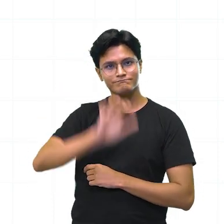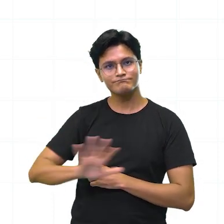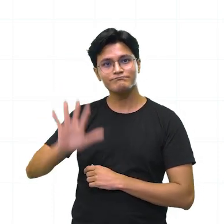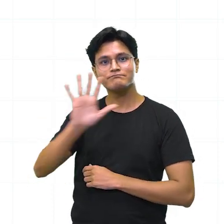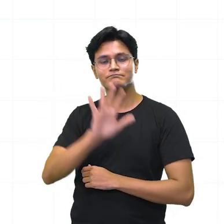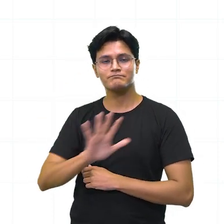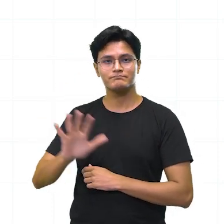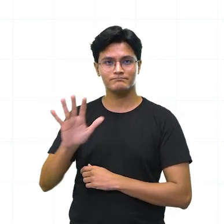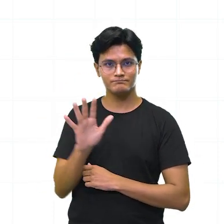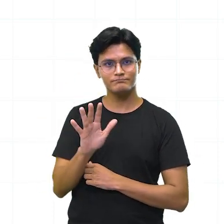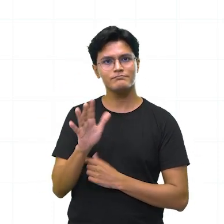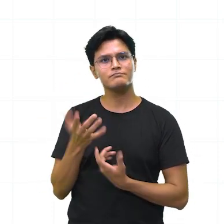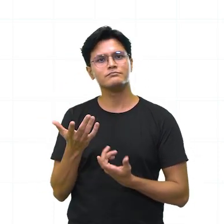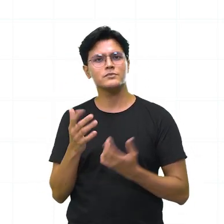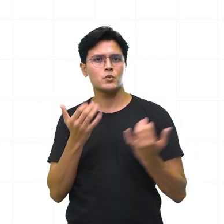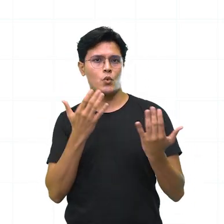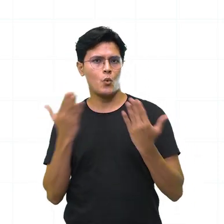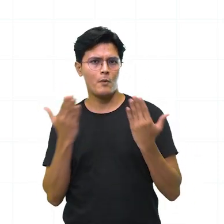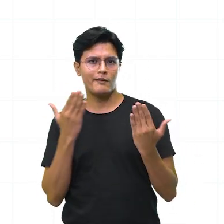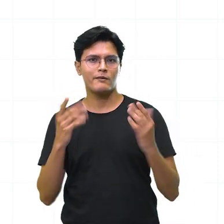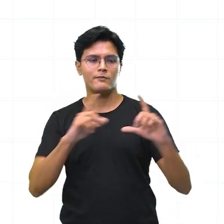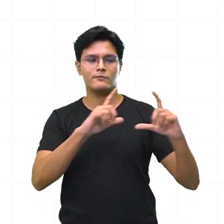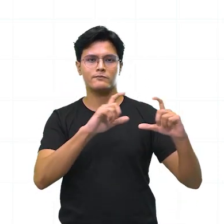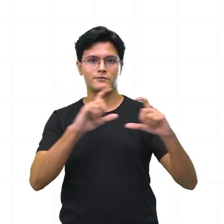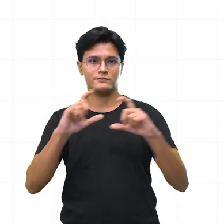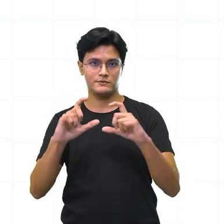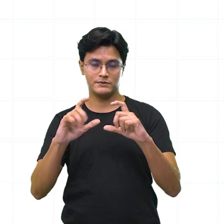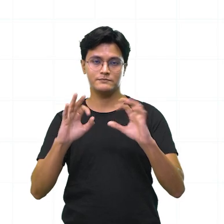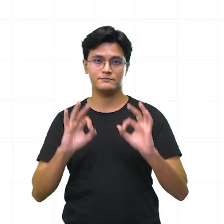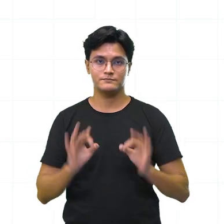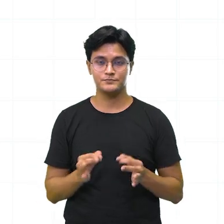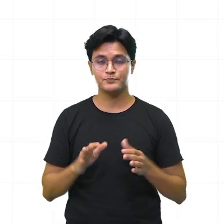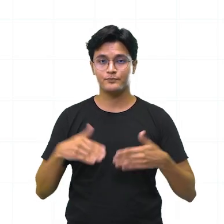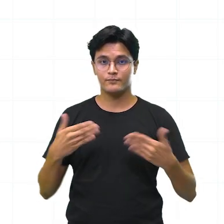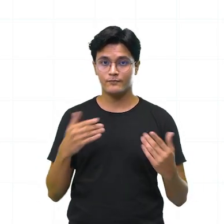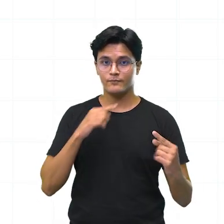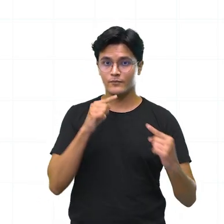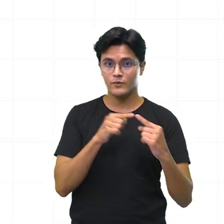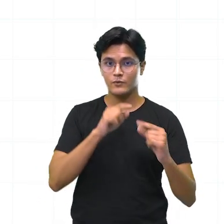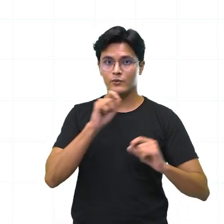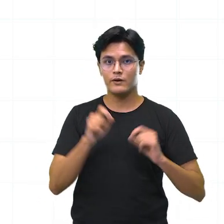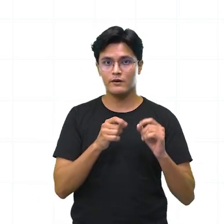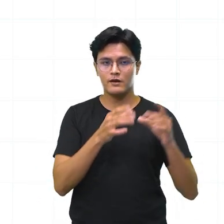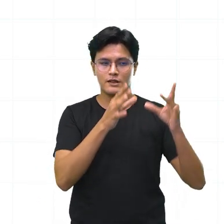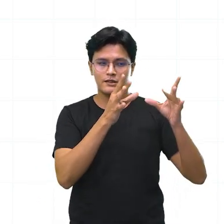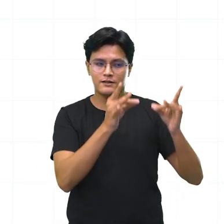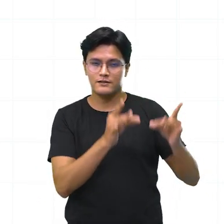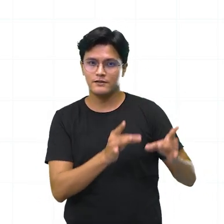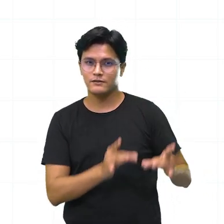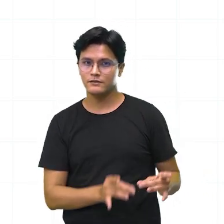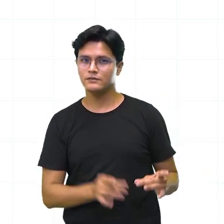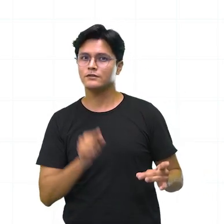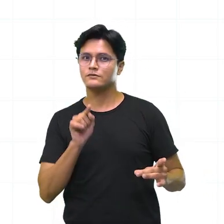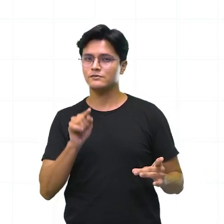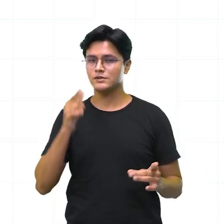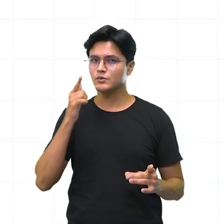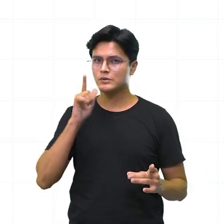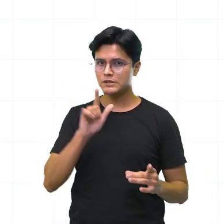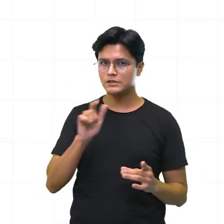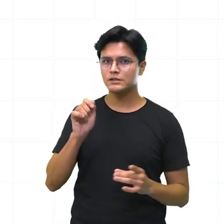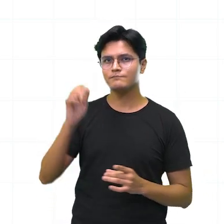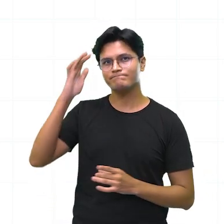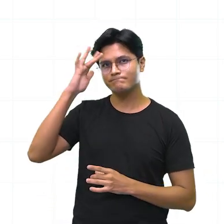uma fotografia. Então essa é a intenção, de eu detalhar tanto ao ponto de você conseguir se ver